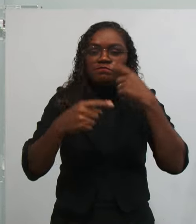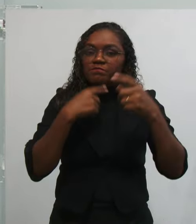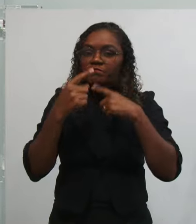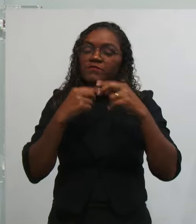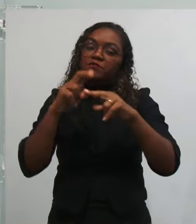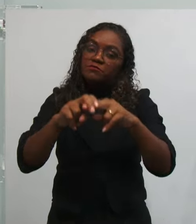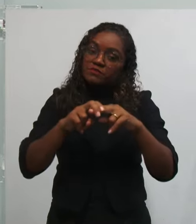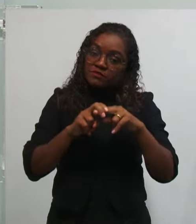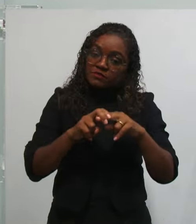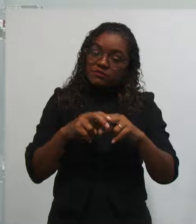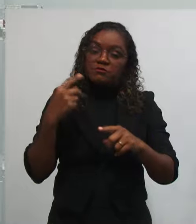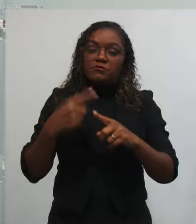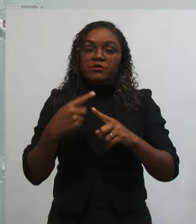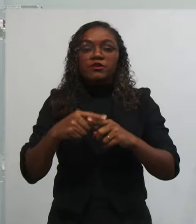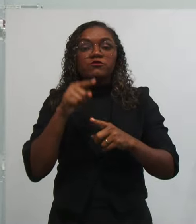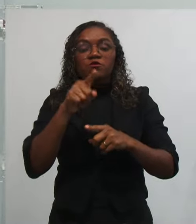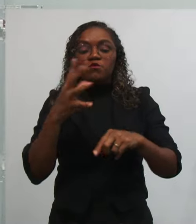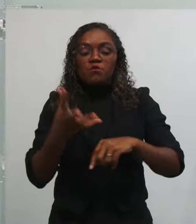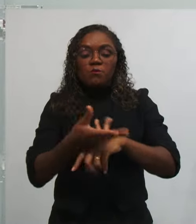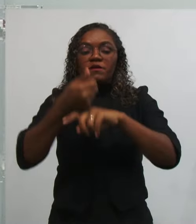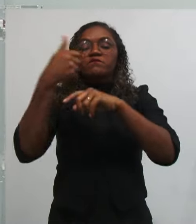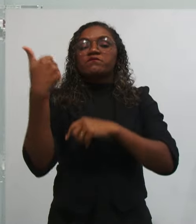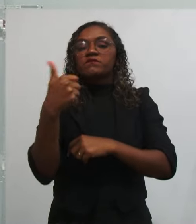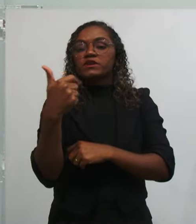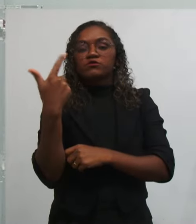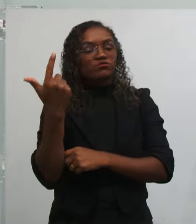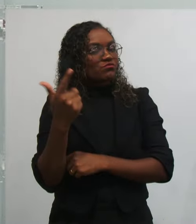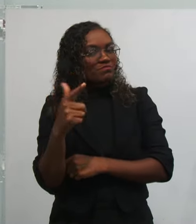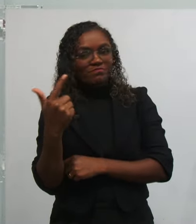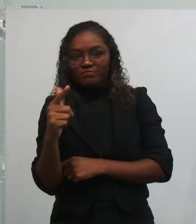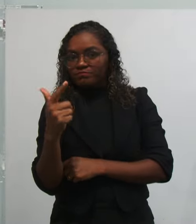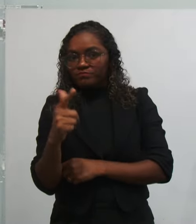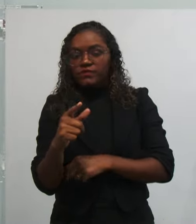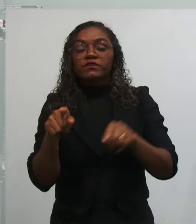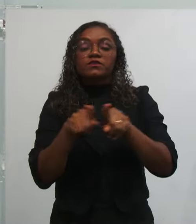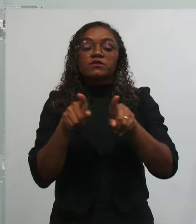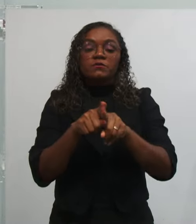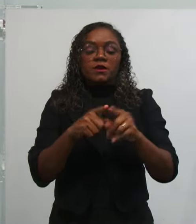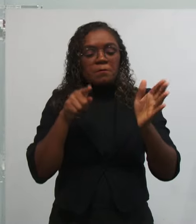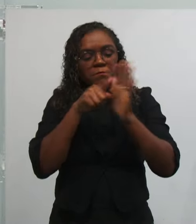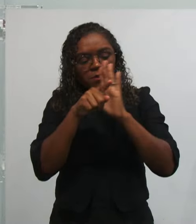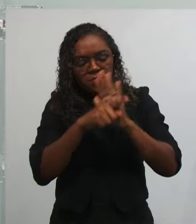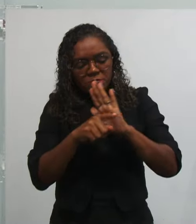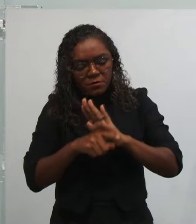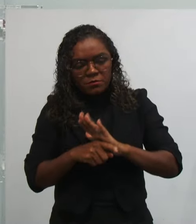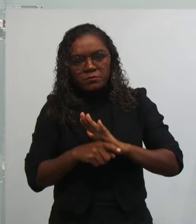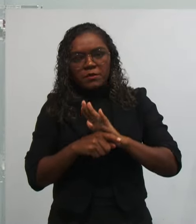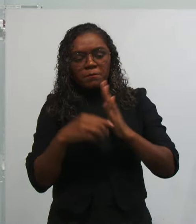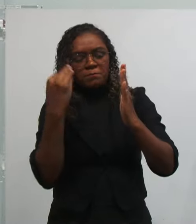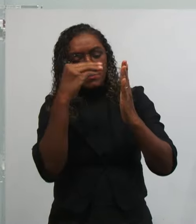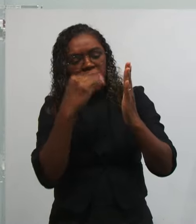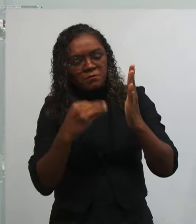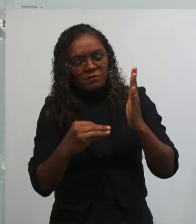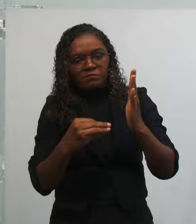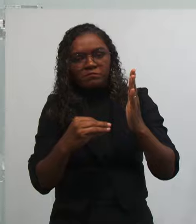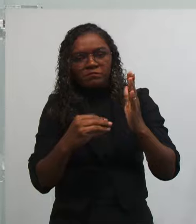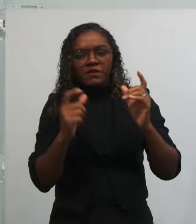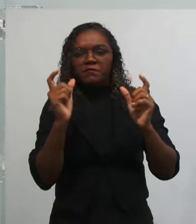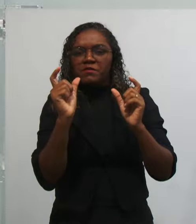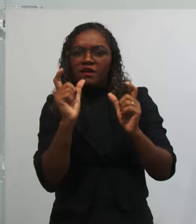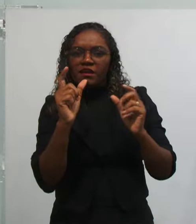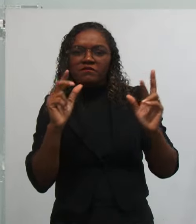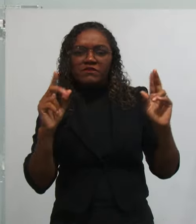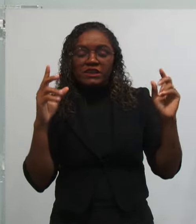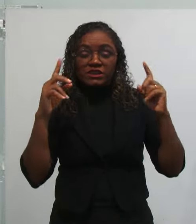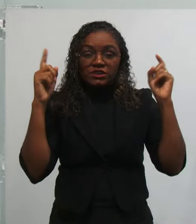instrumento é de má qualidade porque não elaboramos bem as as questões Porque articulamos mal as palavras ou